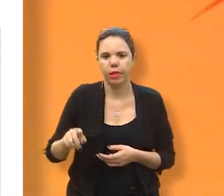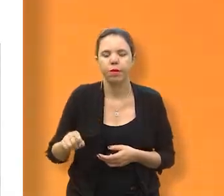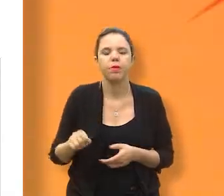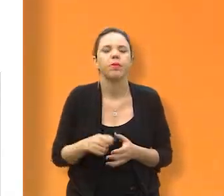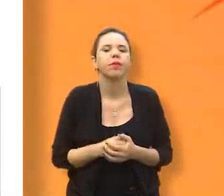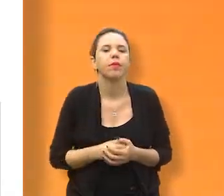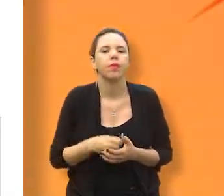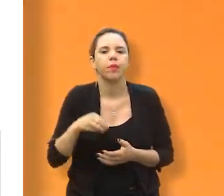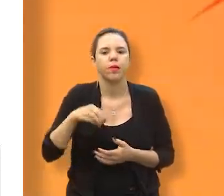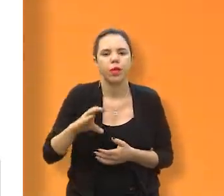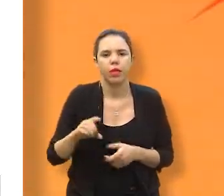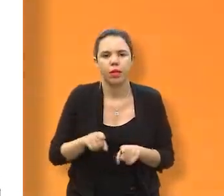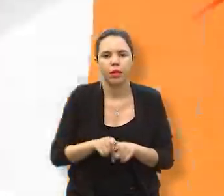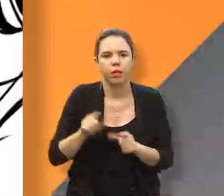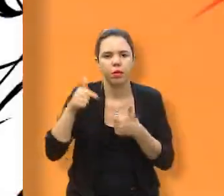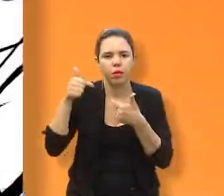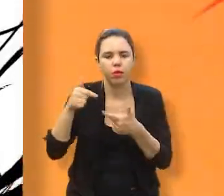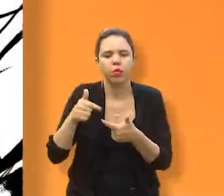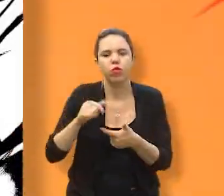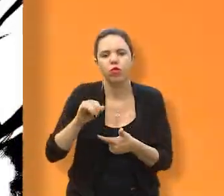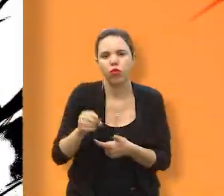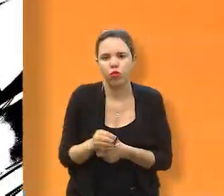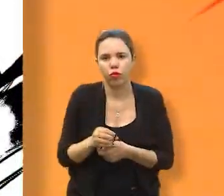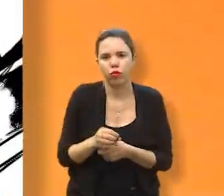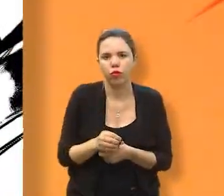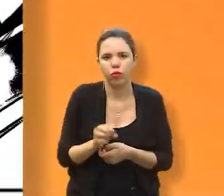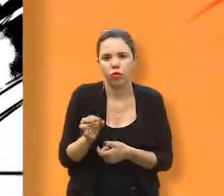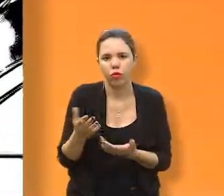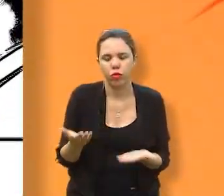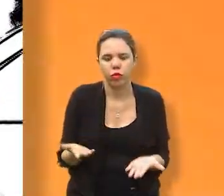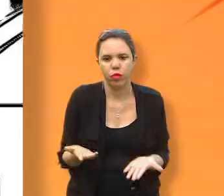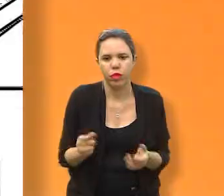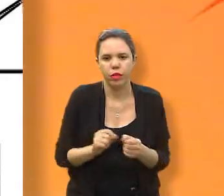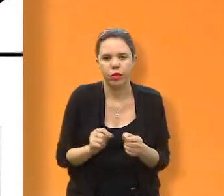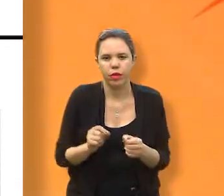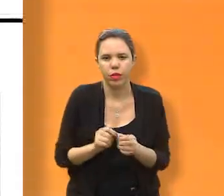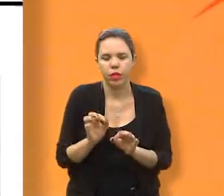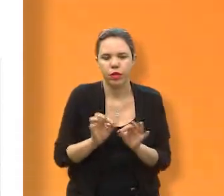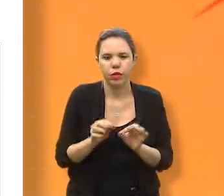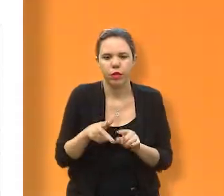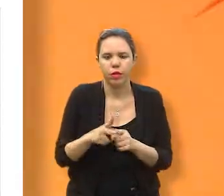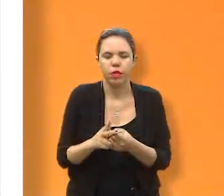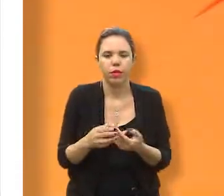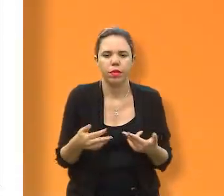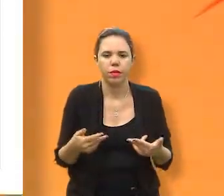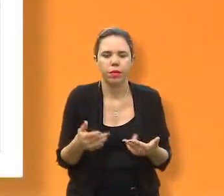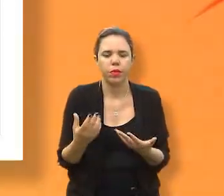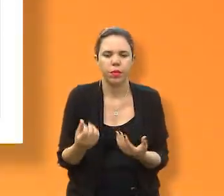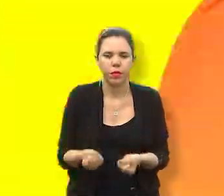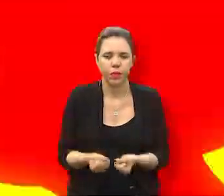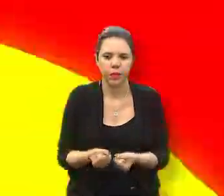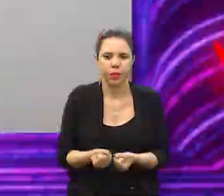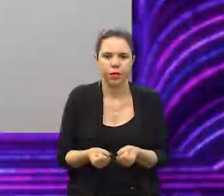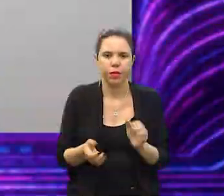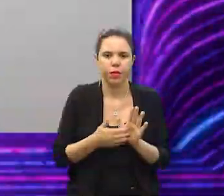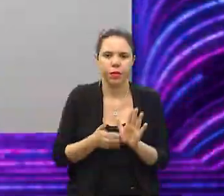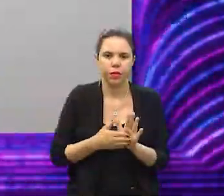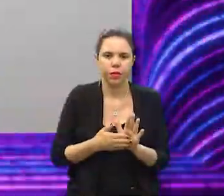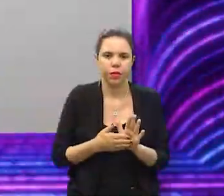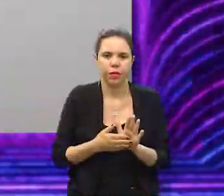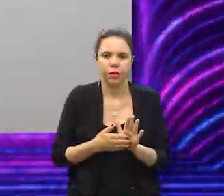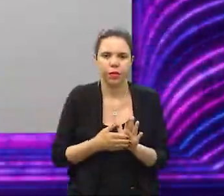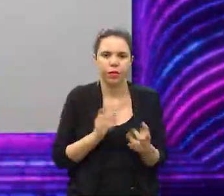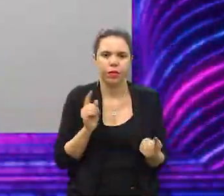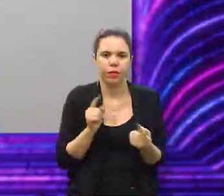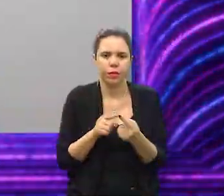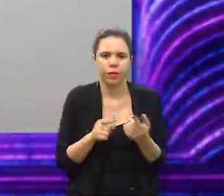o MacEd, que é o personagem do João Aranha, que é exatamente esse que fez as correções, eles aceitam a proposta, eles aceitam a